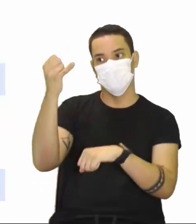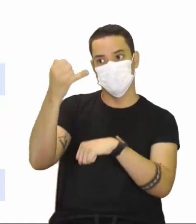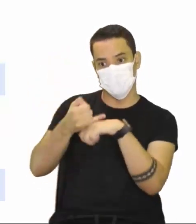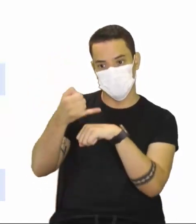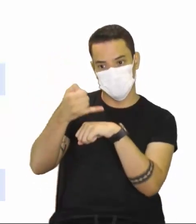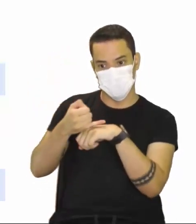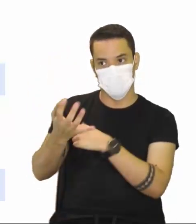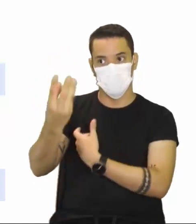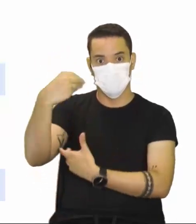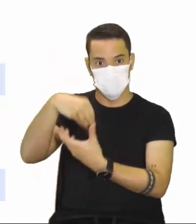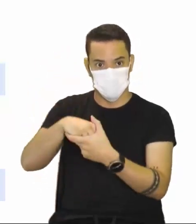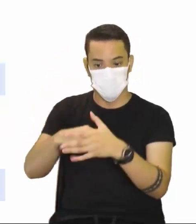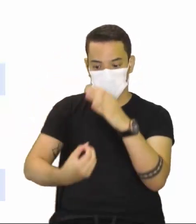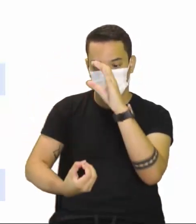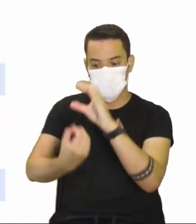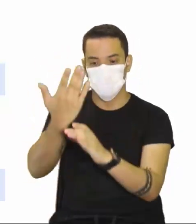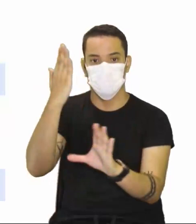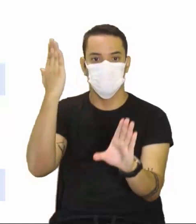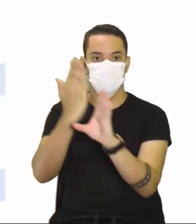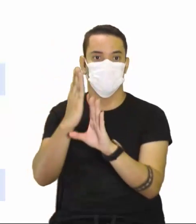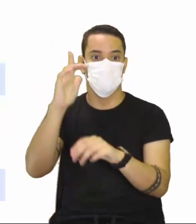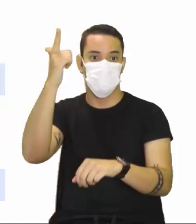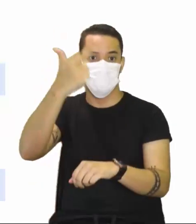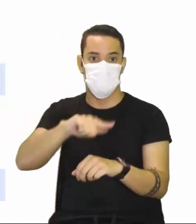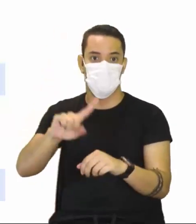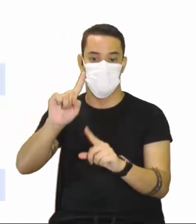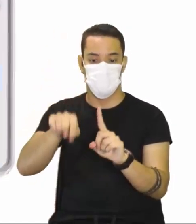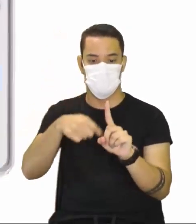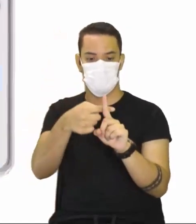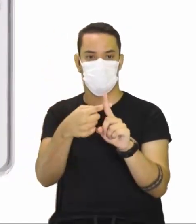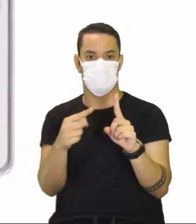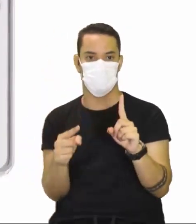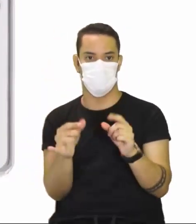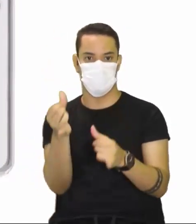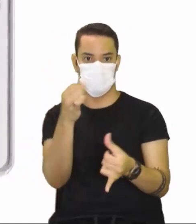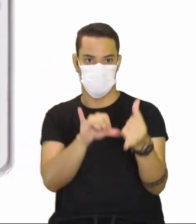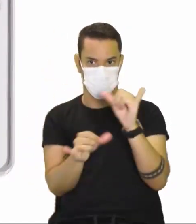íon ele é formado por mais de um elemento químico.